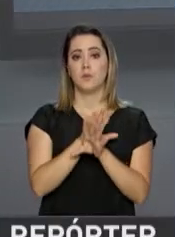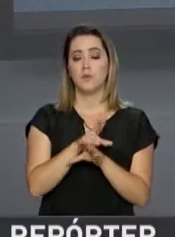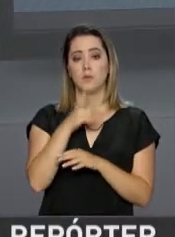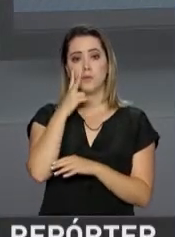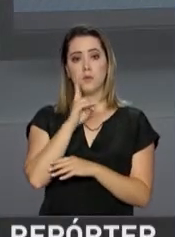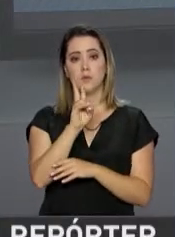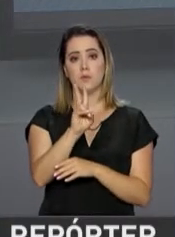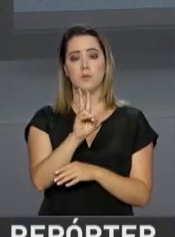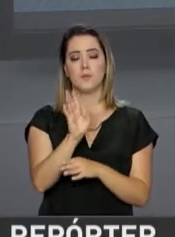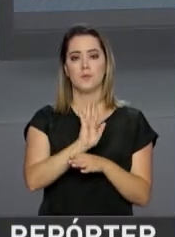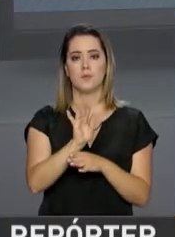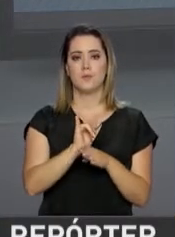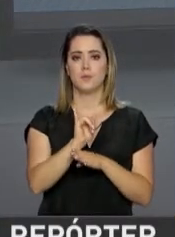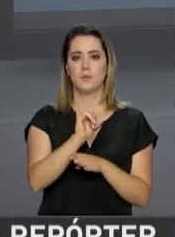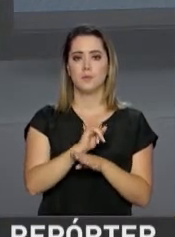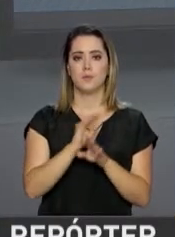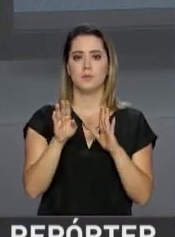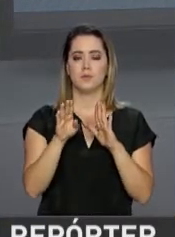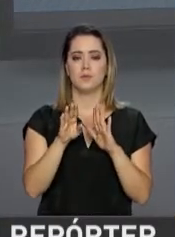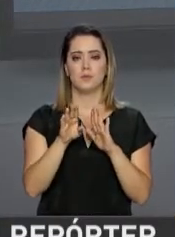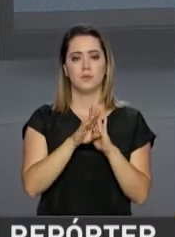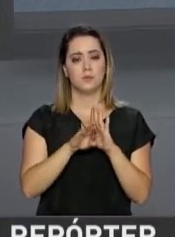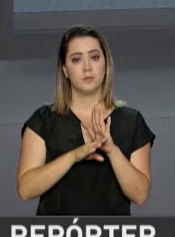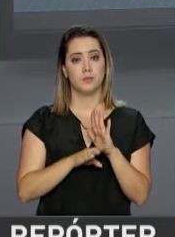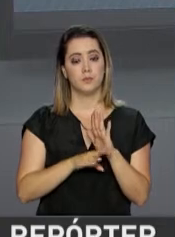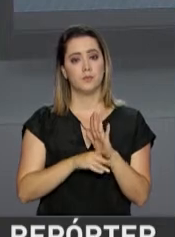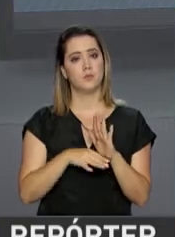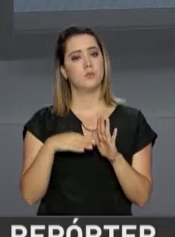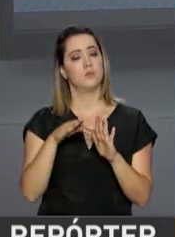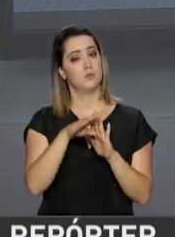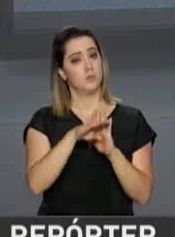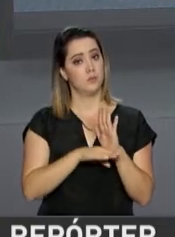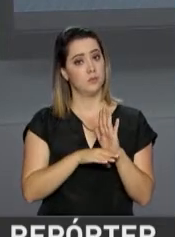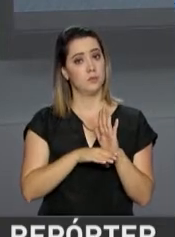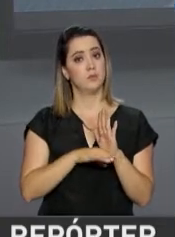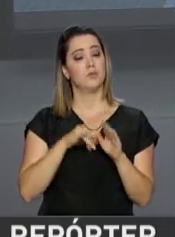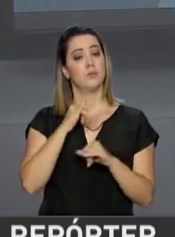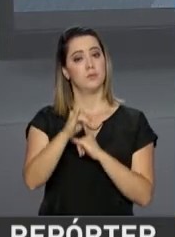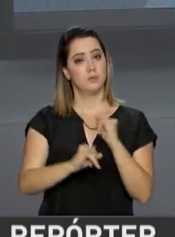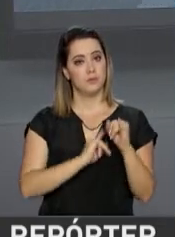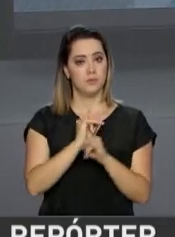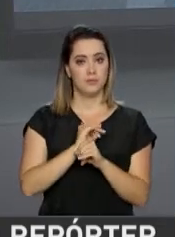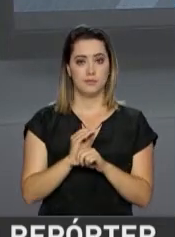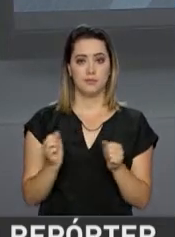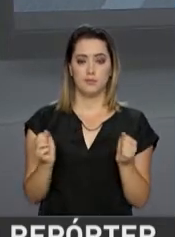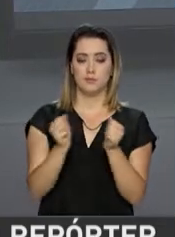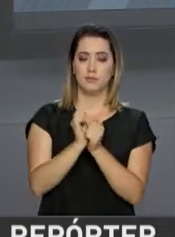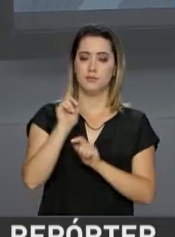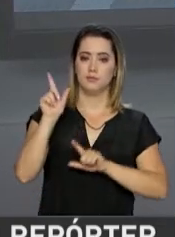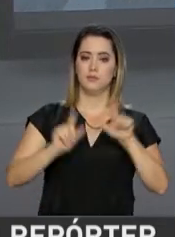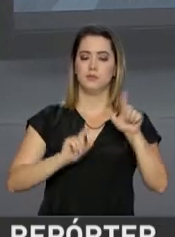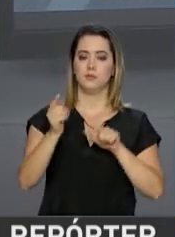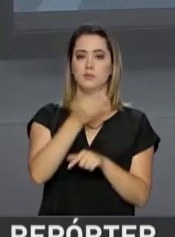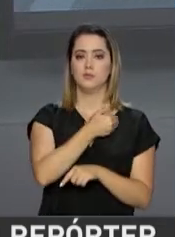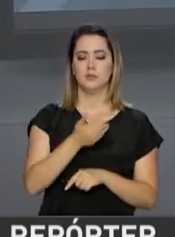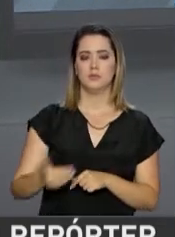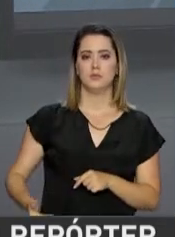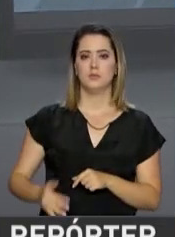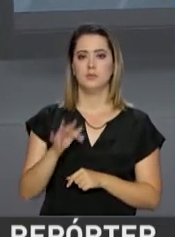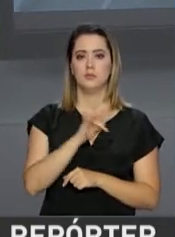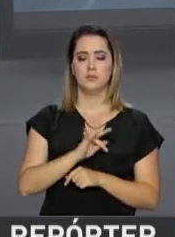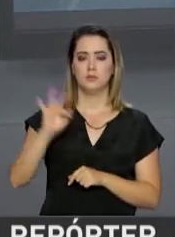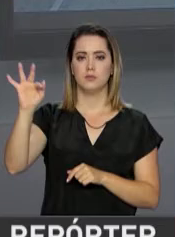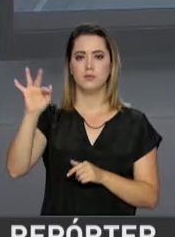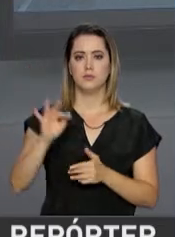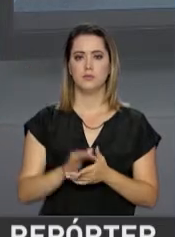reveja as nossas reportagens no youtube e acompanhe toda a nossa programação na internet continue com a gente aqui na nbr